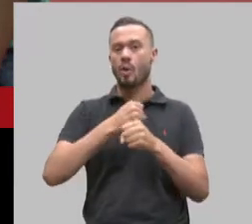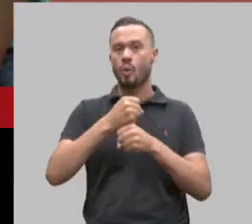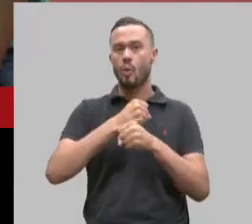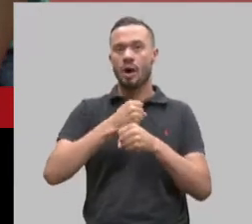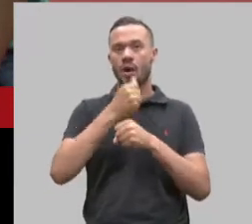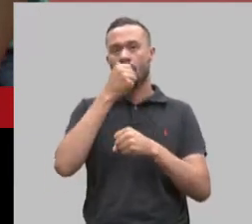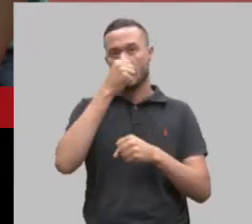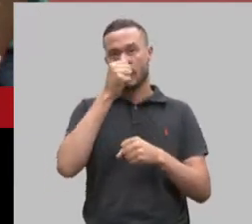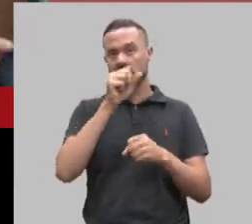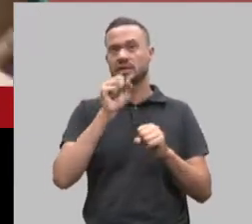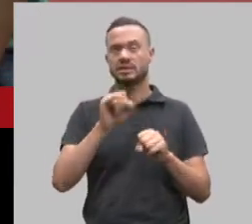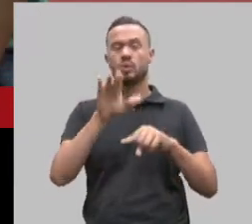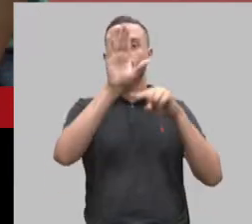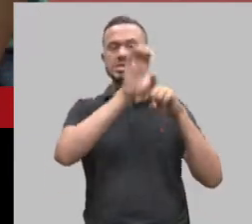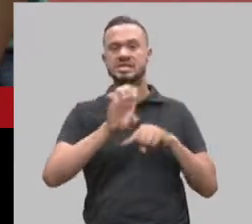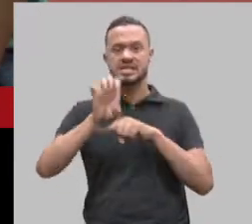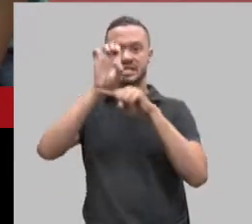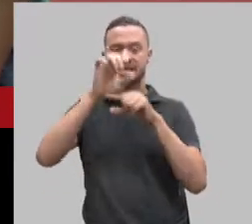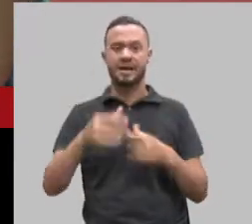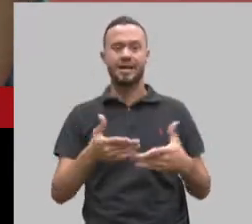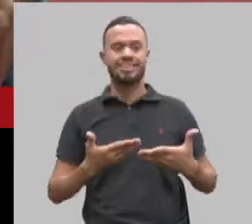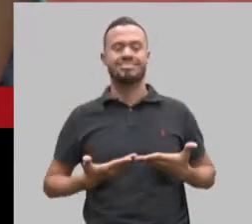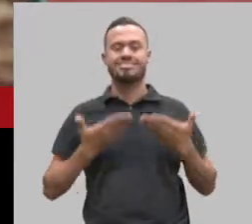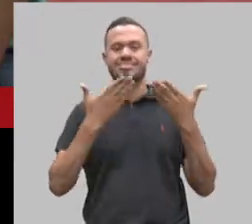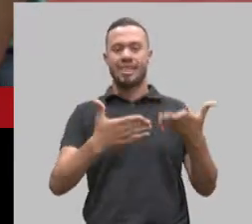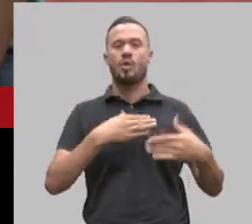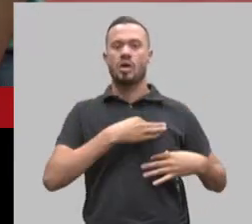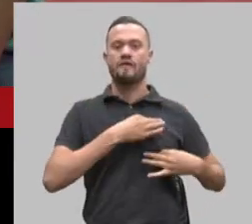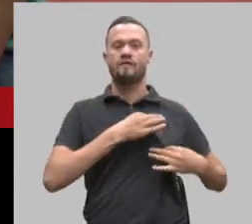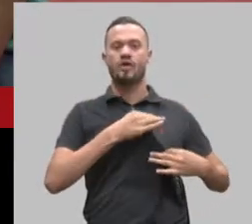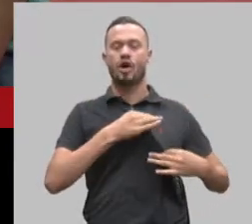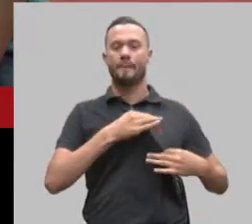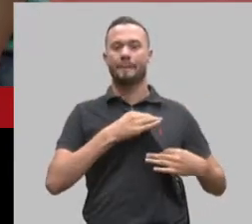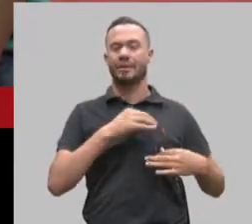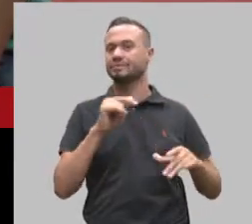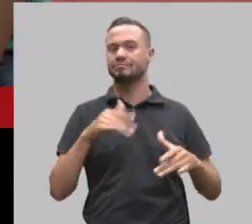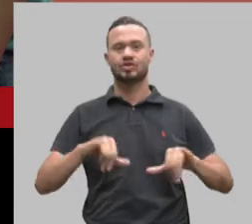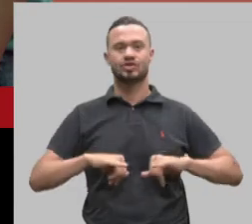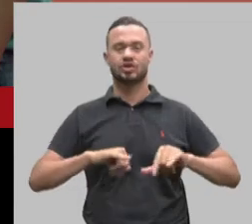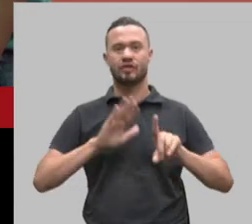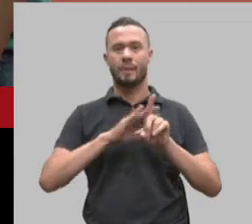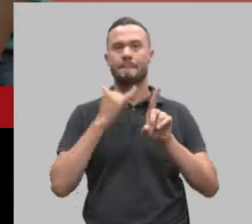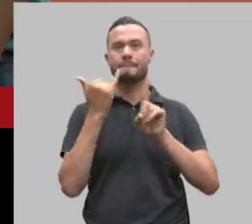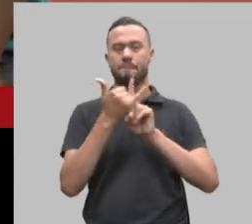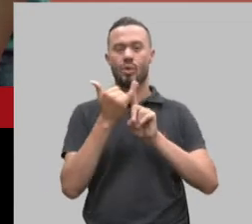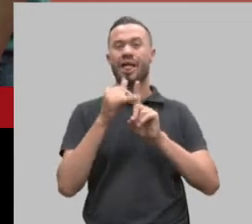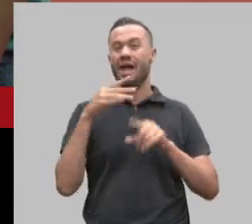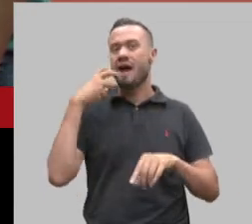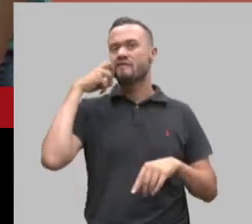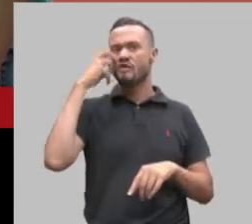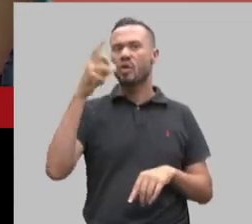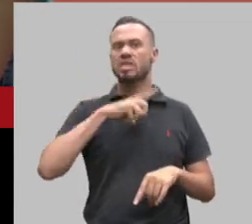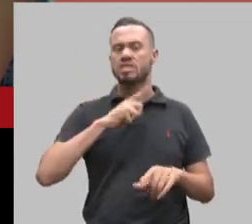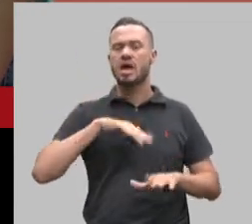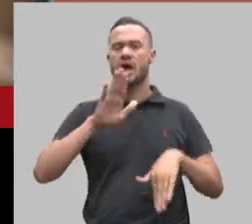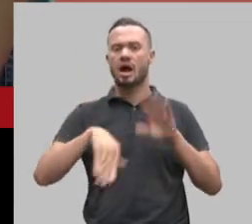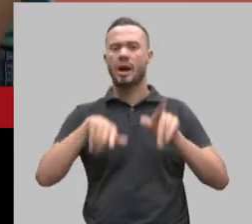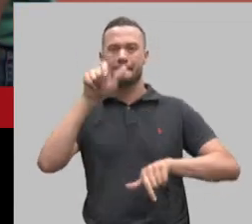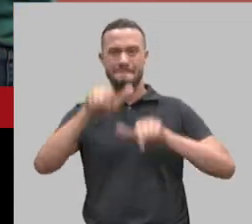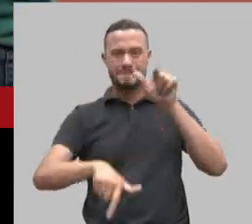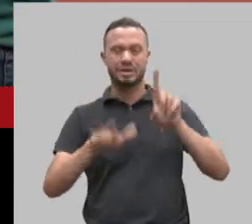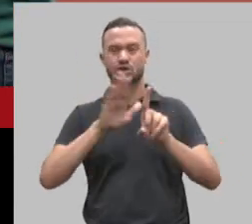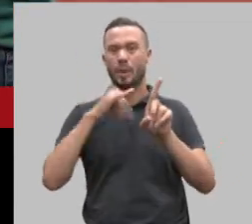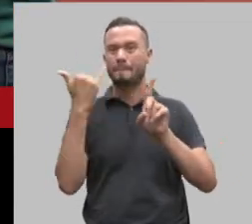dando ele não sofre bullying porque muitas pessoas maldosas que é uma vergonha mas existe faz buling pela roupa